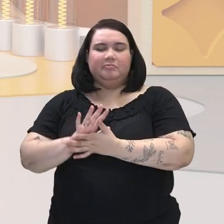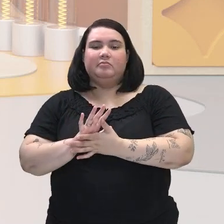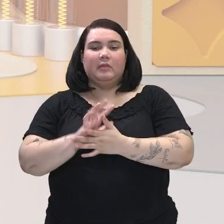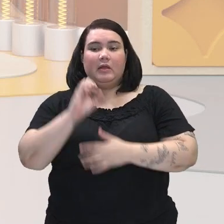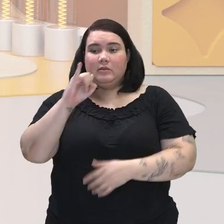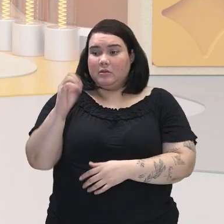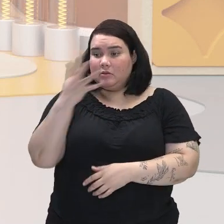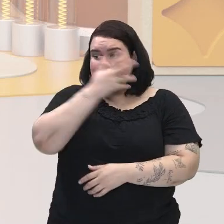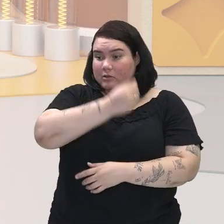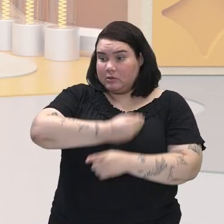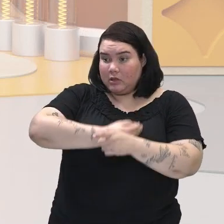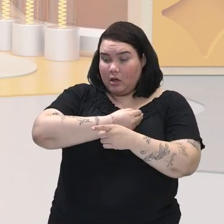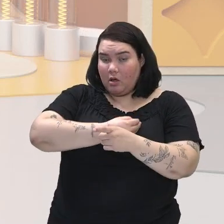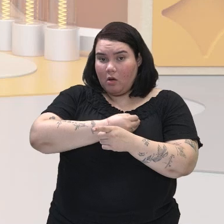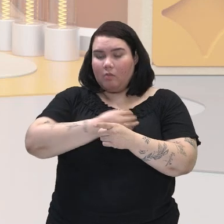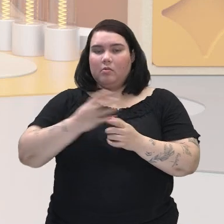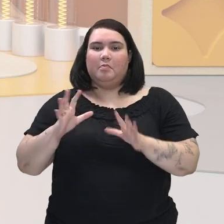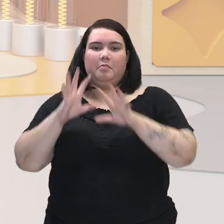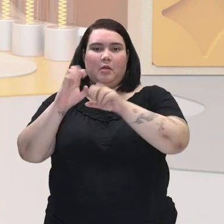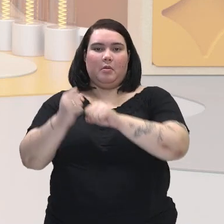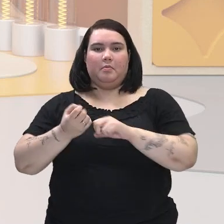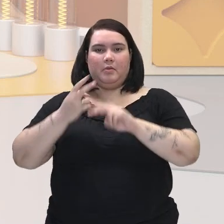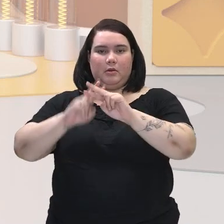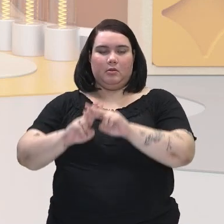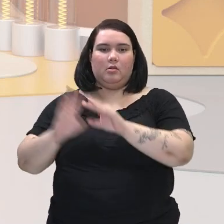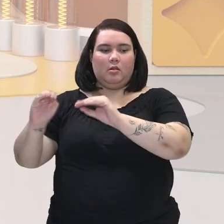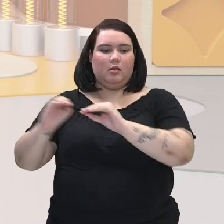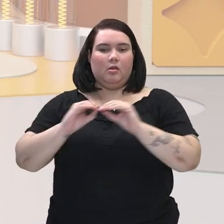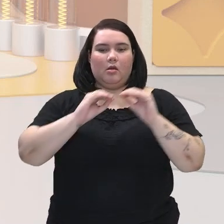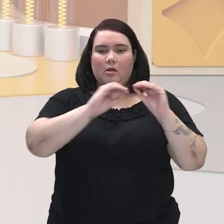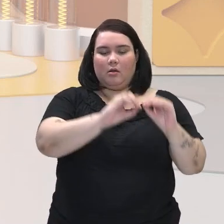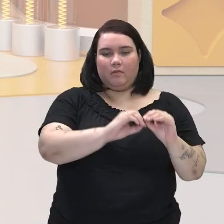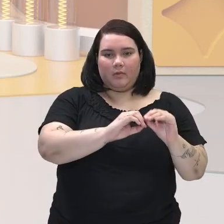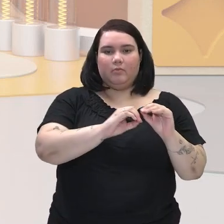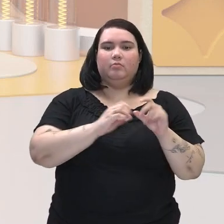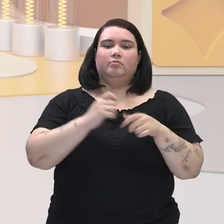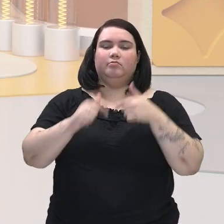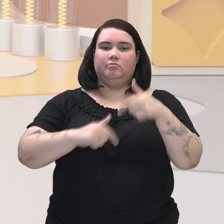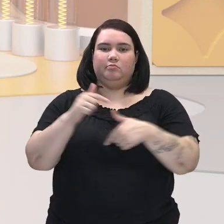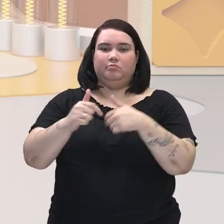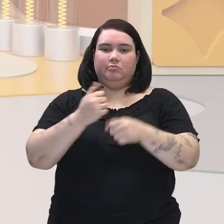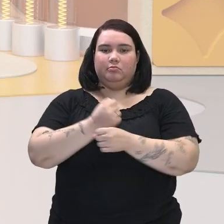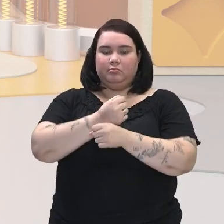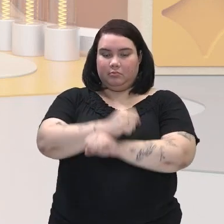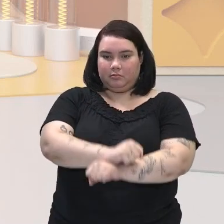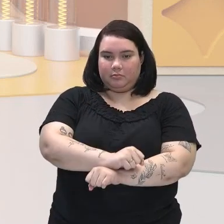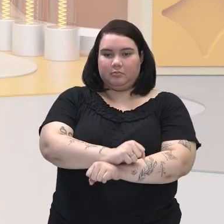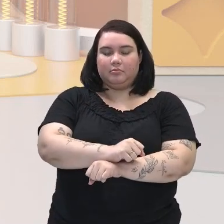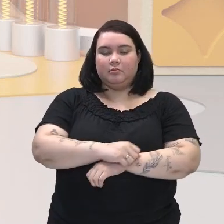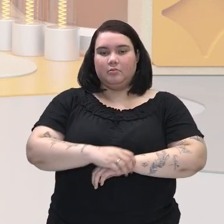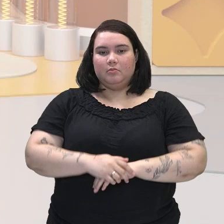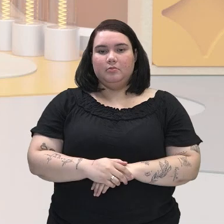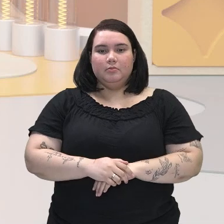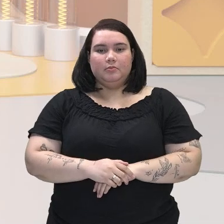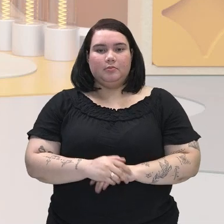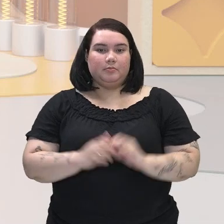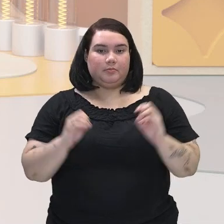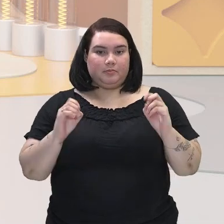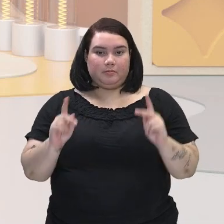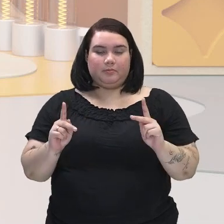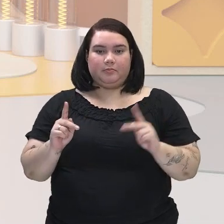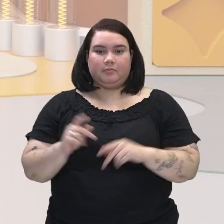sobrevivia era aprisionado e levado para ser transformado em escravo nesse momento aí,